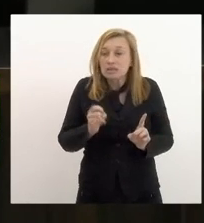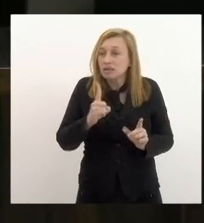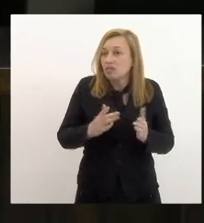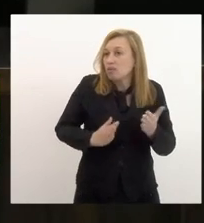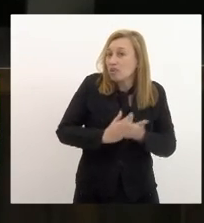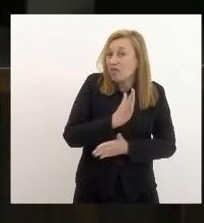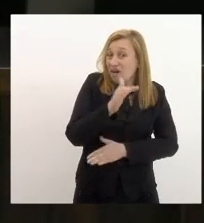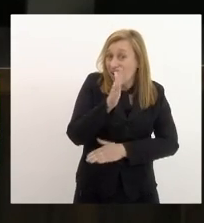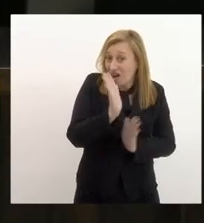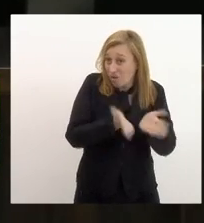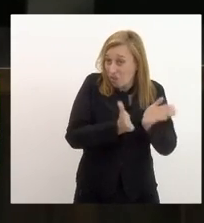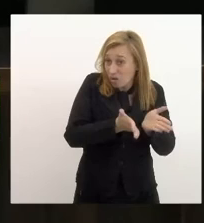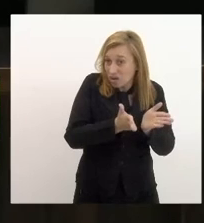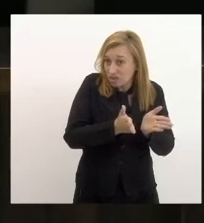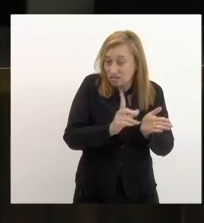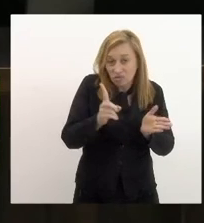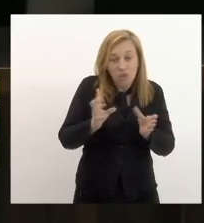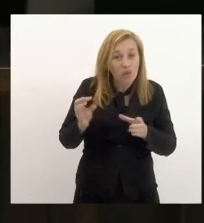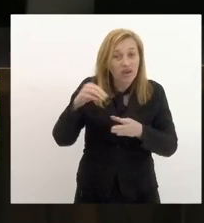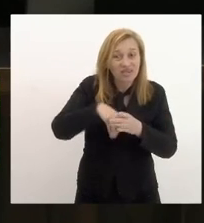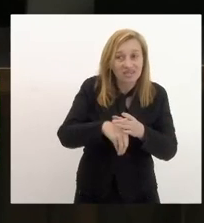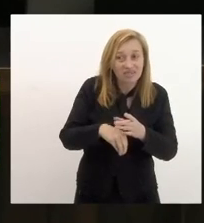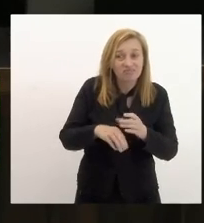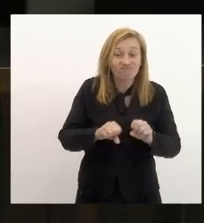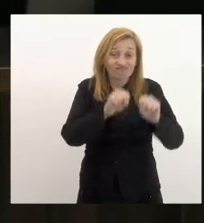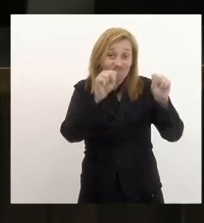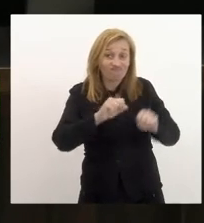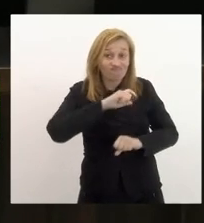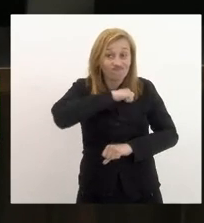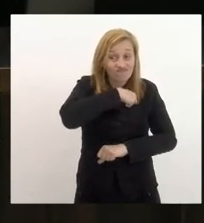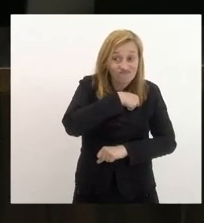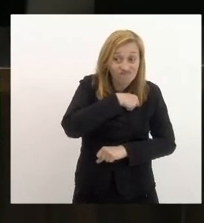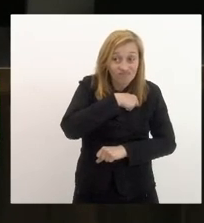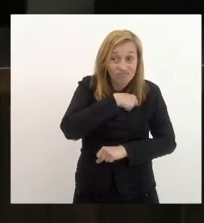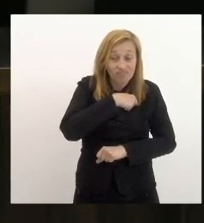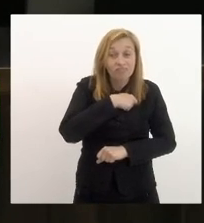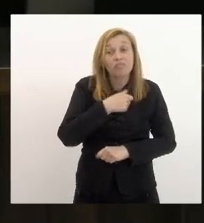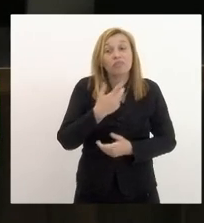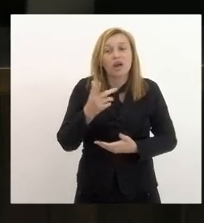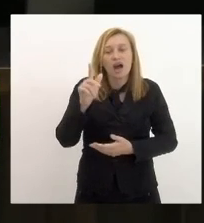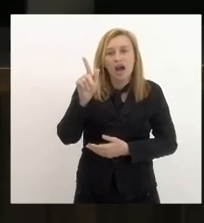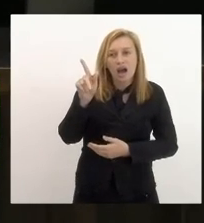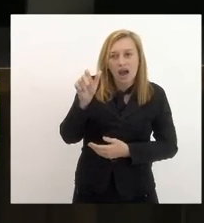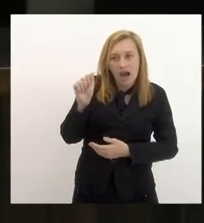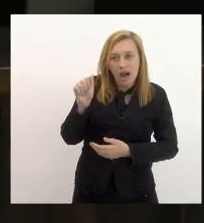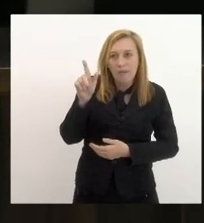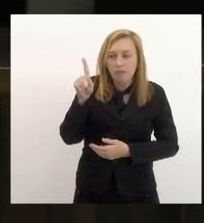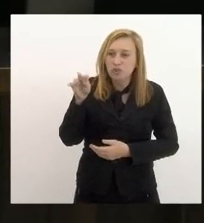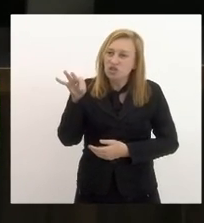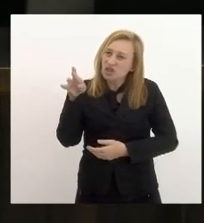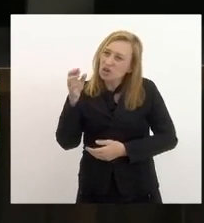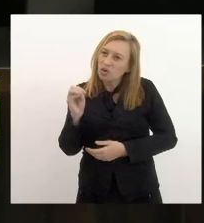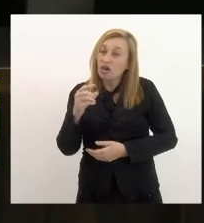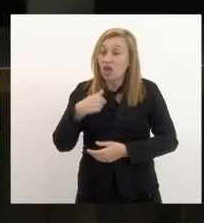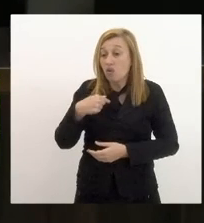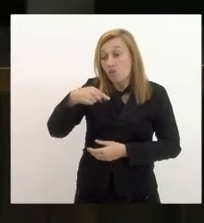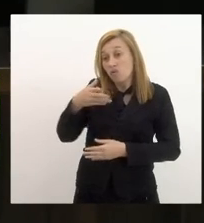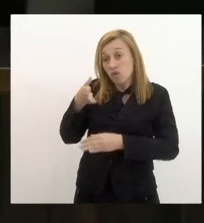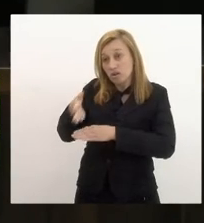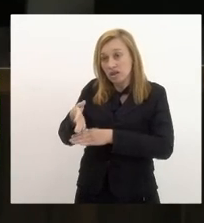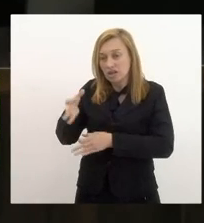aprovar agora não entra no regime a posteriori eu vou entrar na justiça